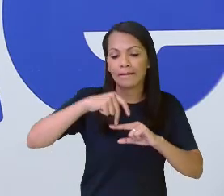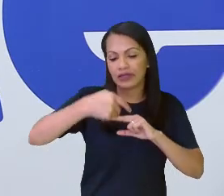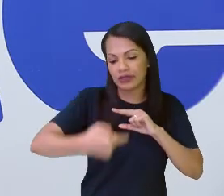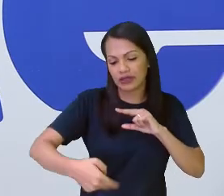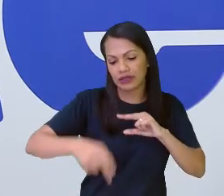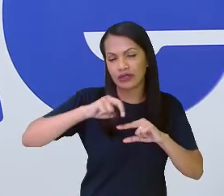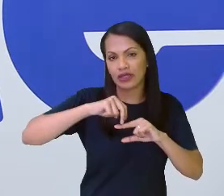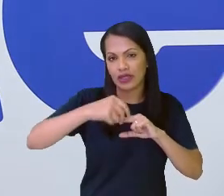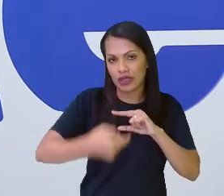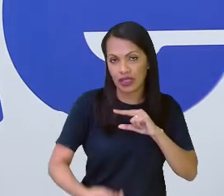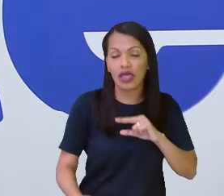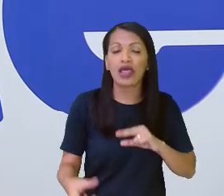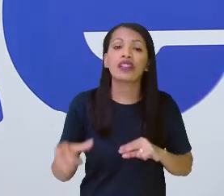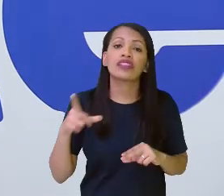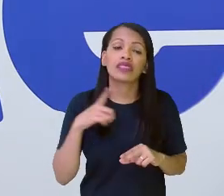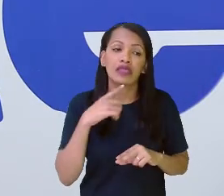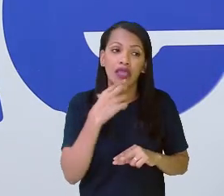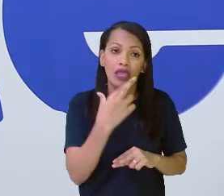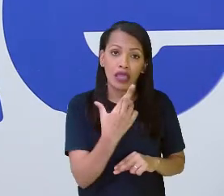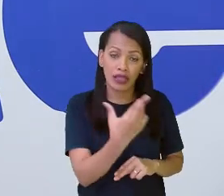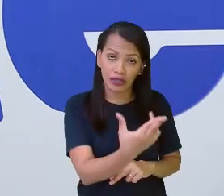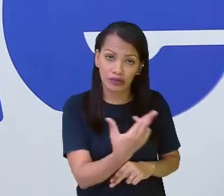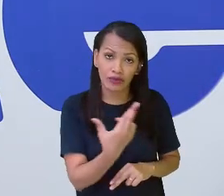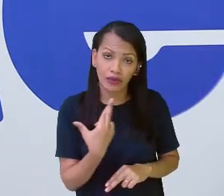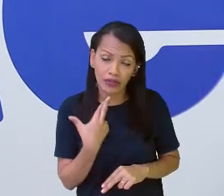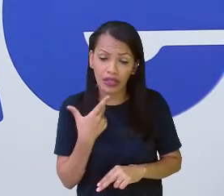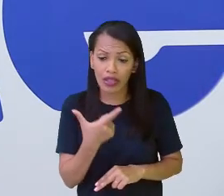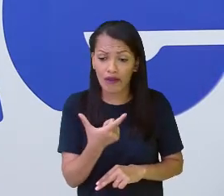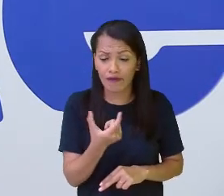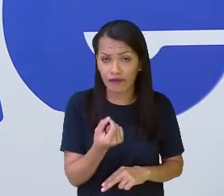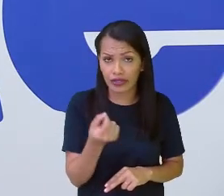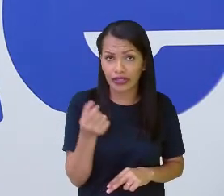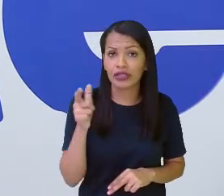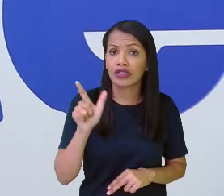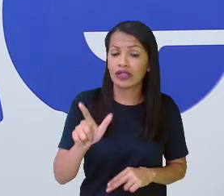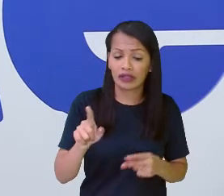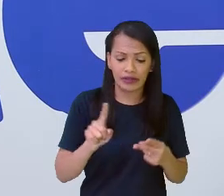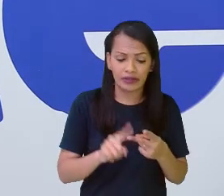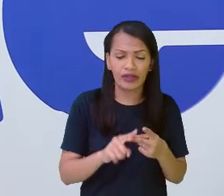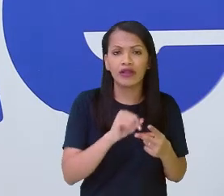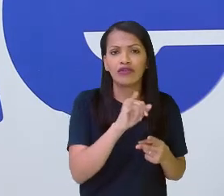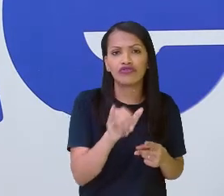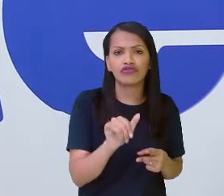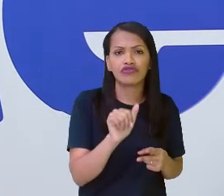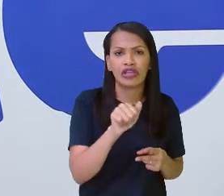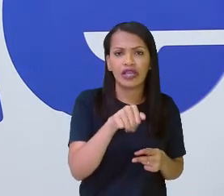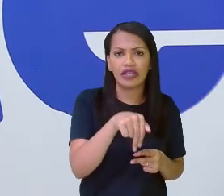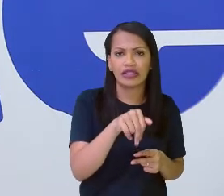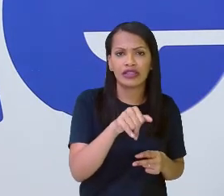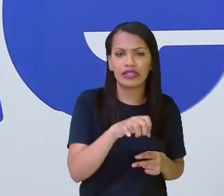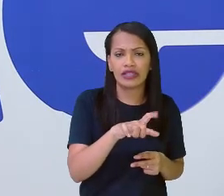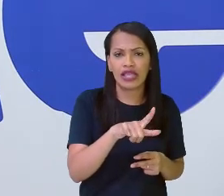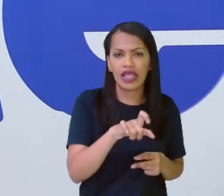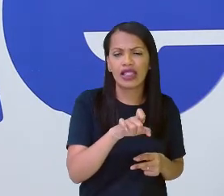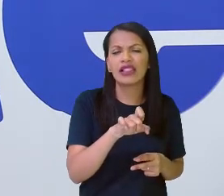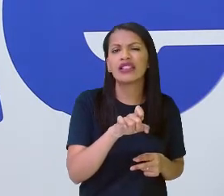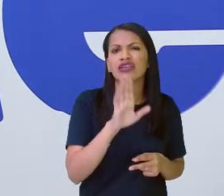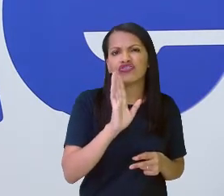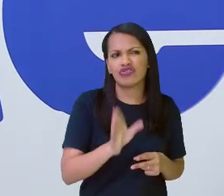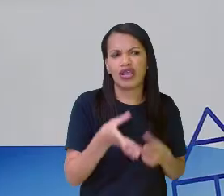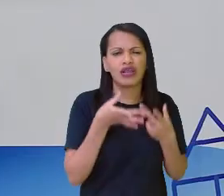Ele tinha respondido sobre o garrafão de água da escola, que tem 20 litros. Certo. E a Janiele disse que já está dando sede. Olha